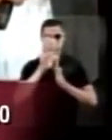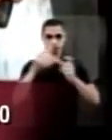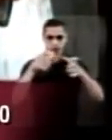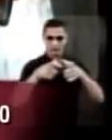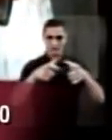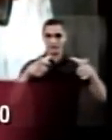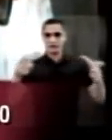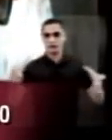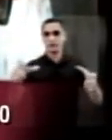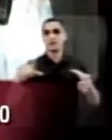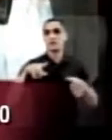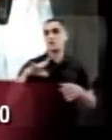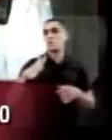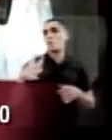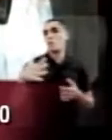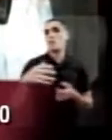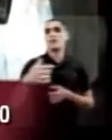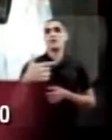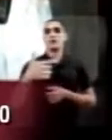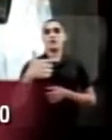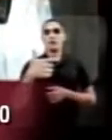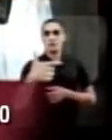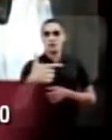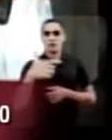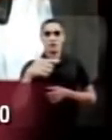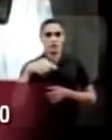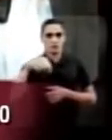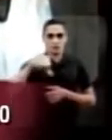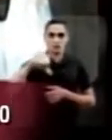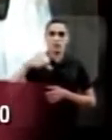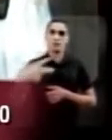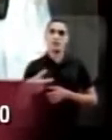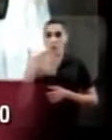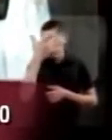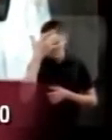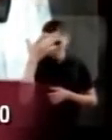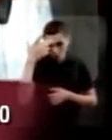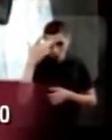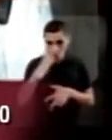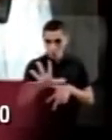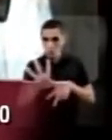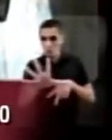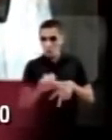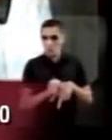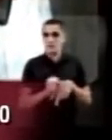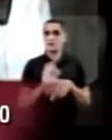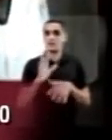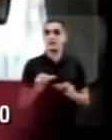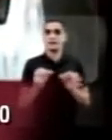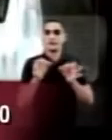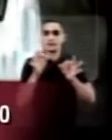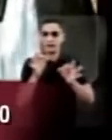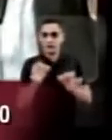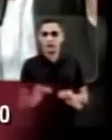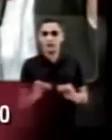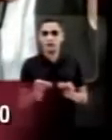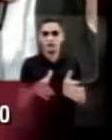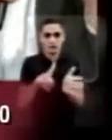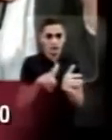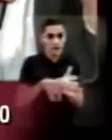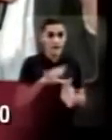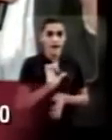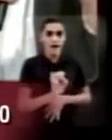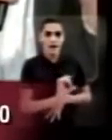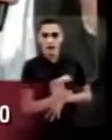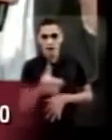com 292 casos diagnosticados de COVID por